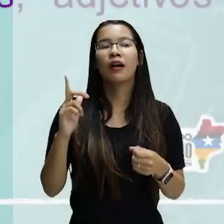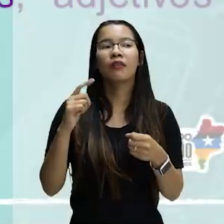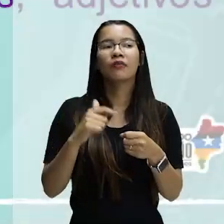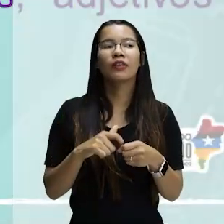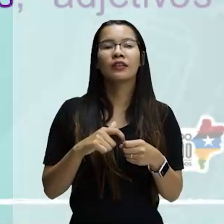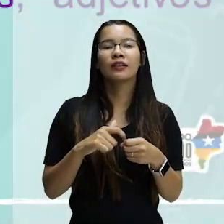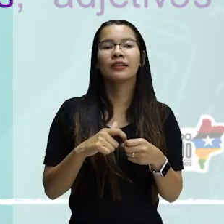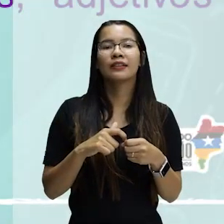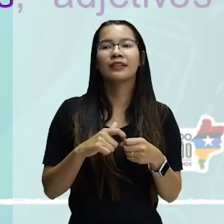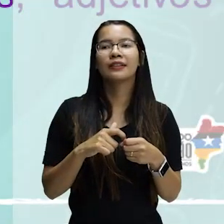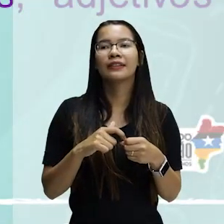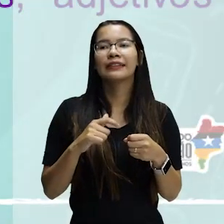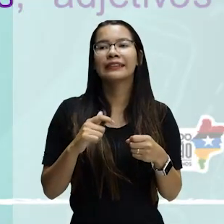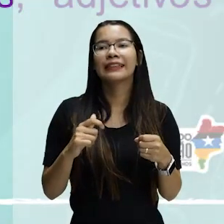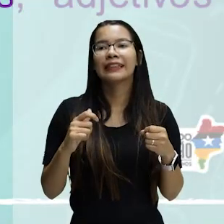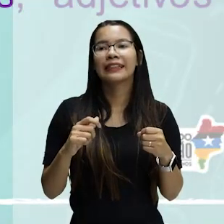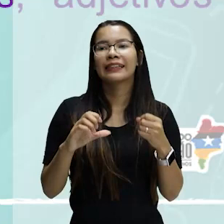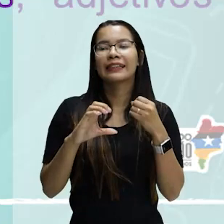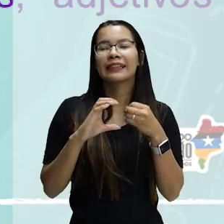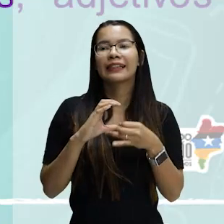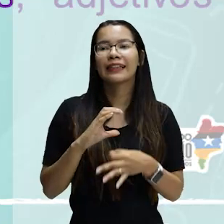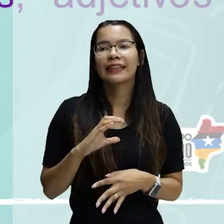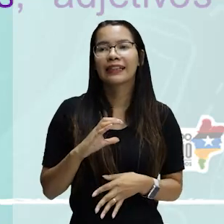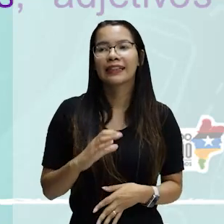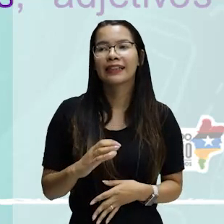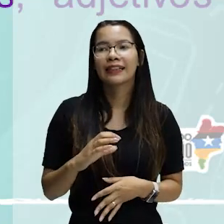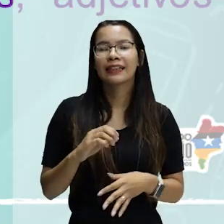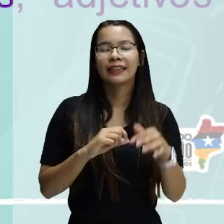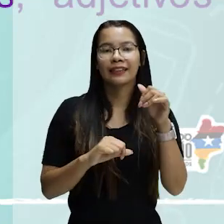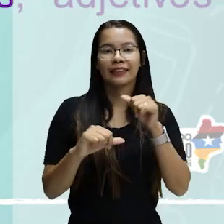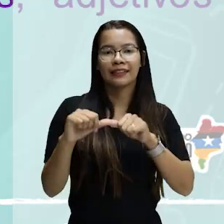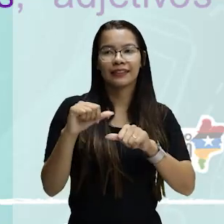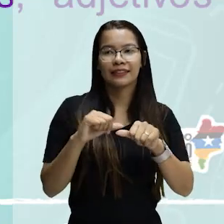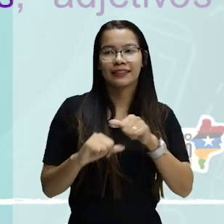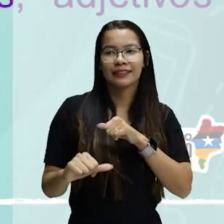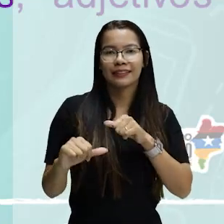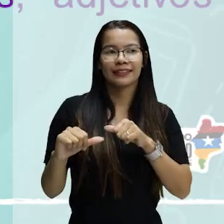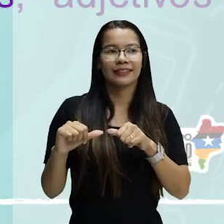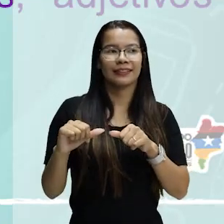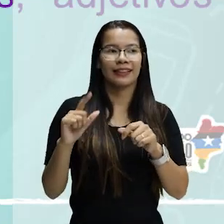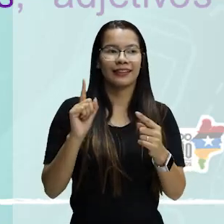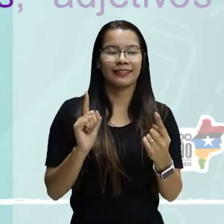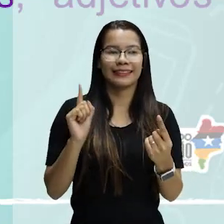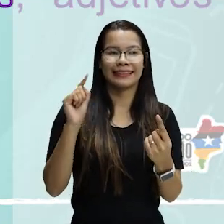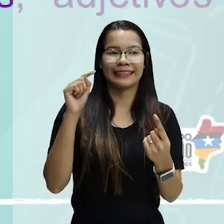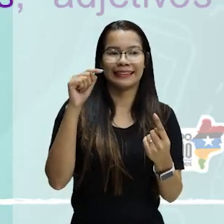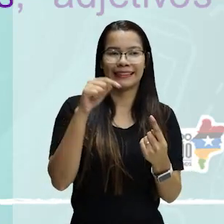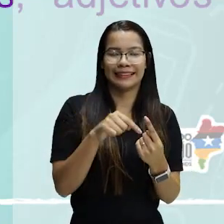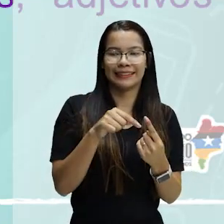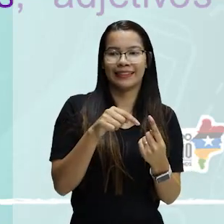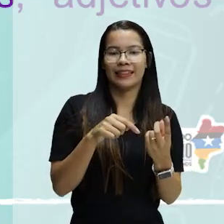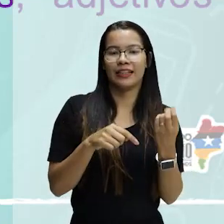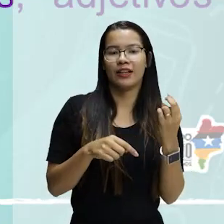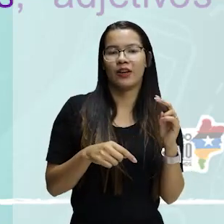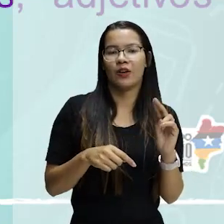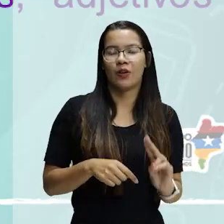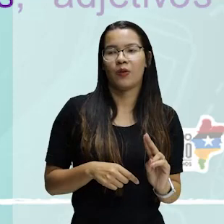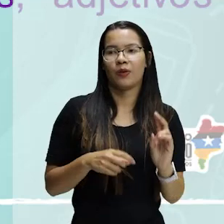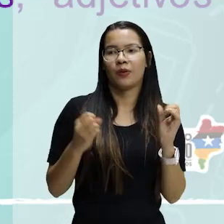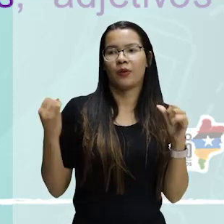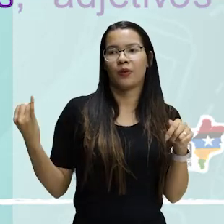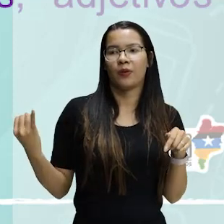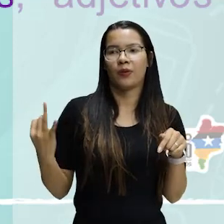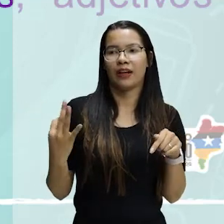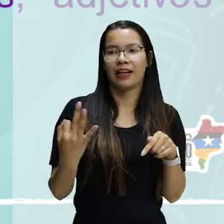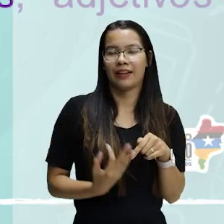na tela. Caracterizar, modificar, determinar ou qualificar